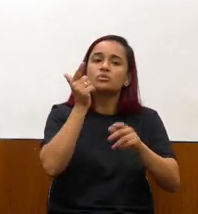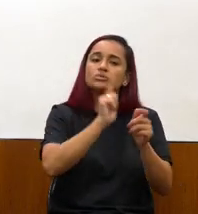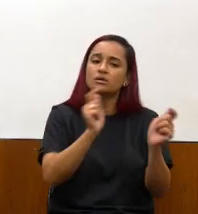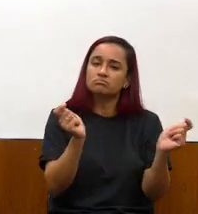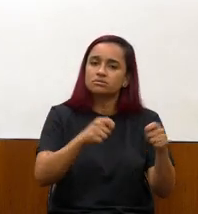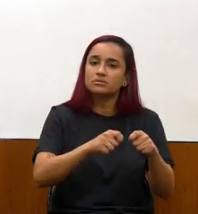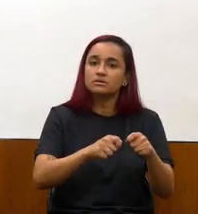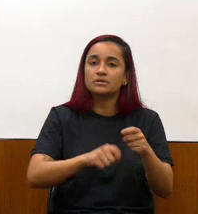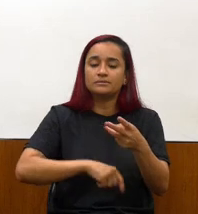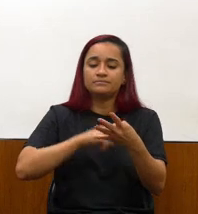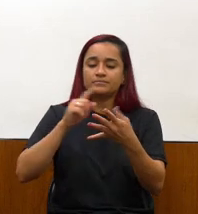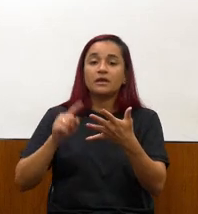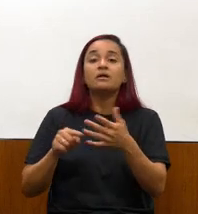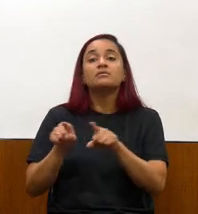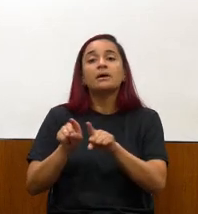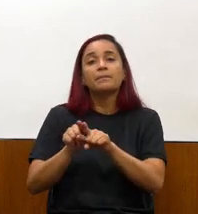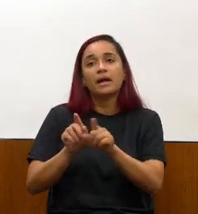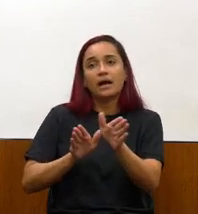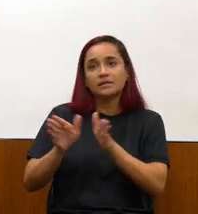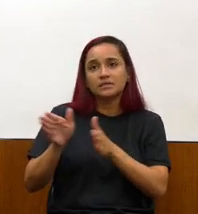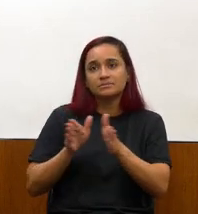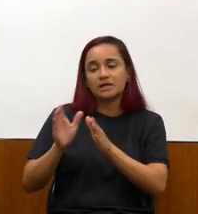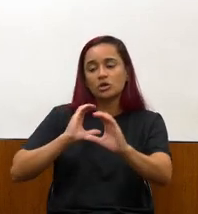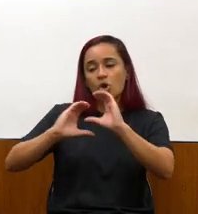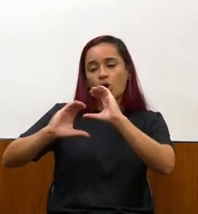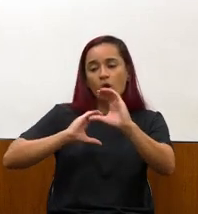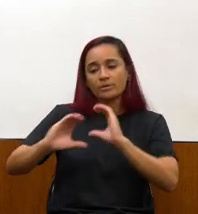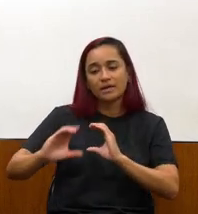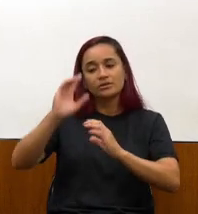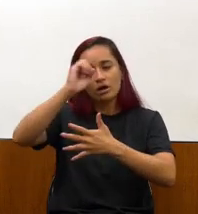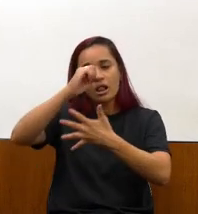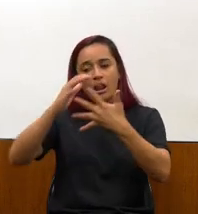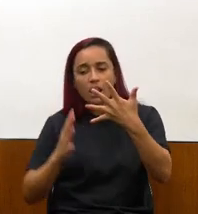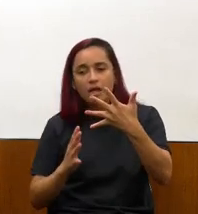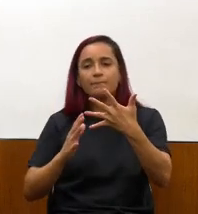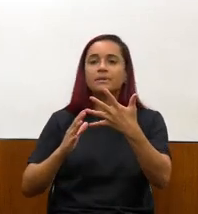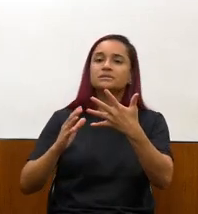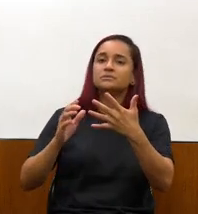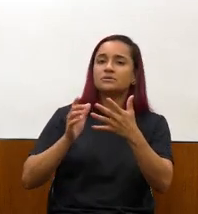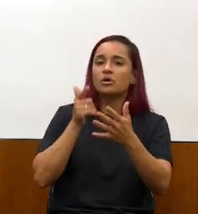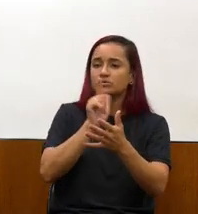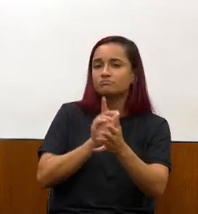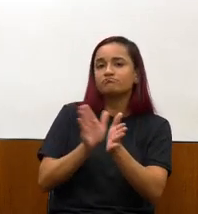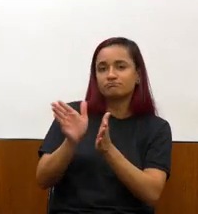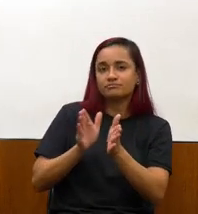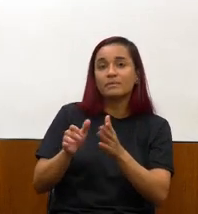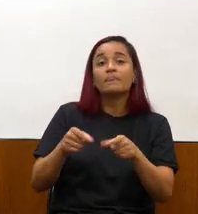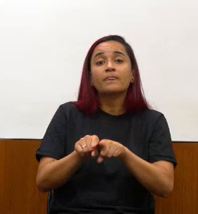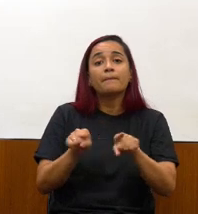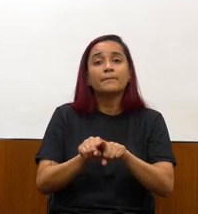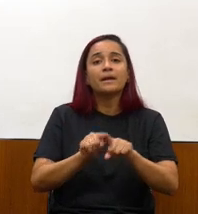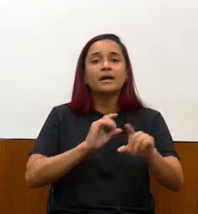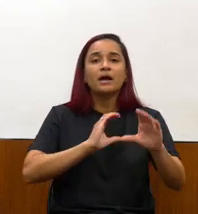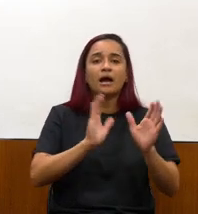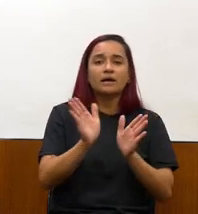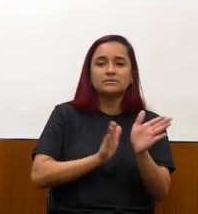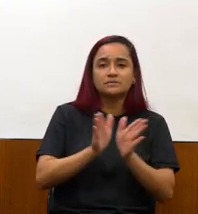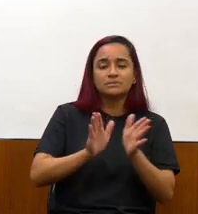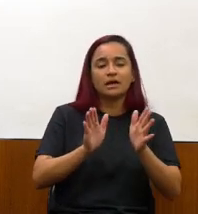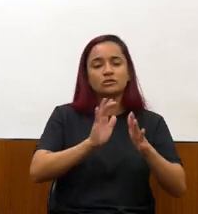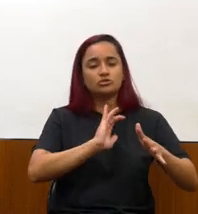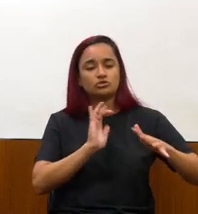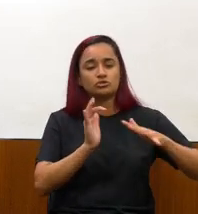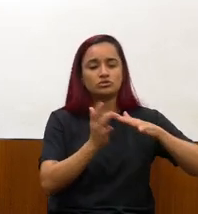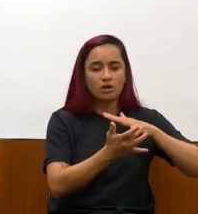comunicacional, que é essa justamente está com Libras sendo feita. E acessibilidade natural e digital. É claro, deputado, que